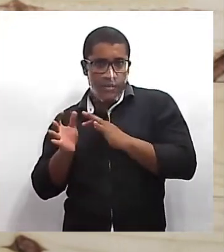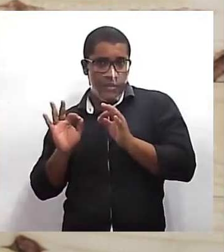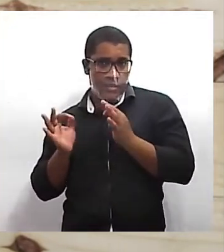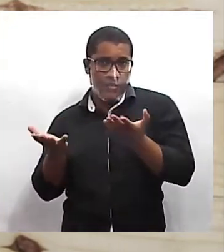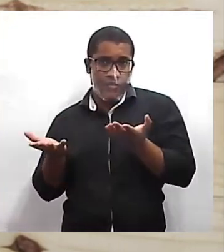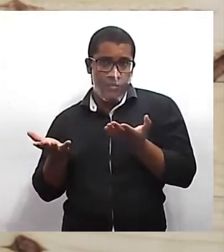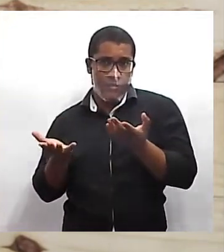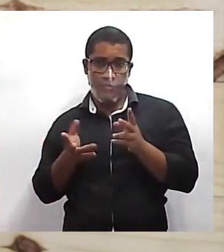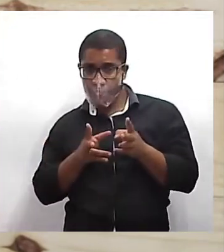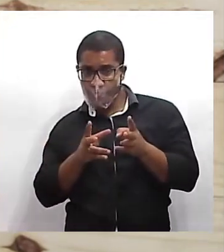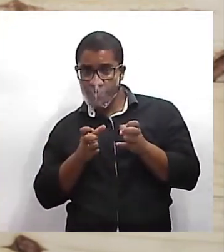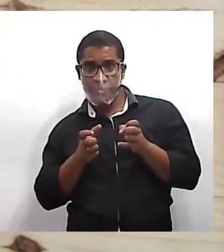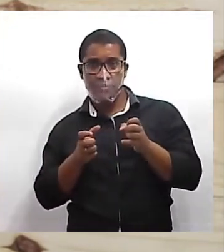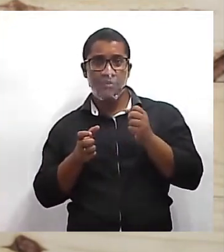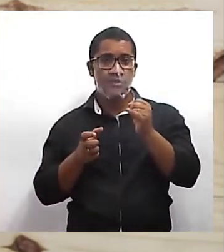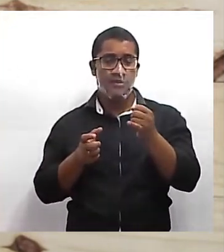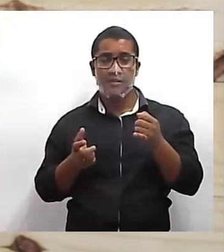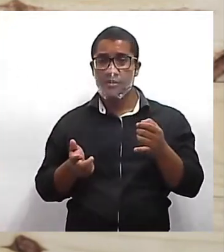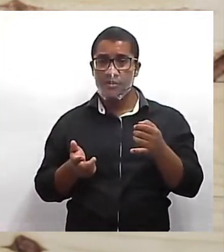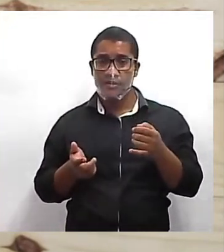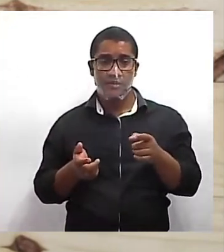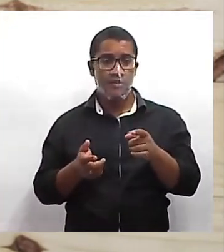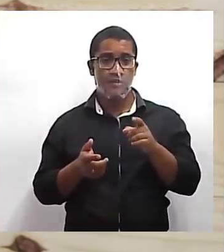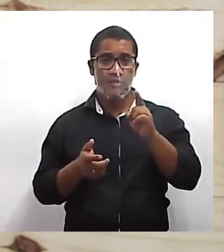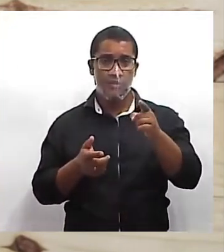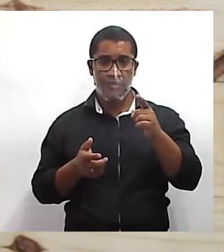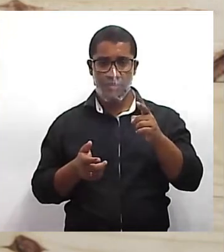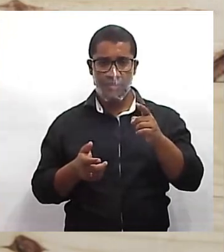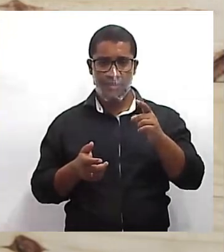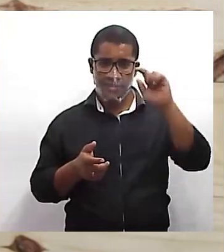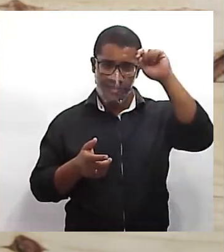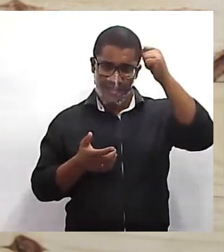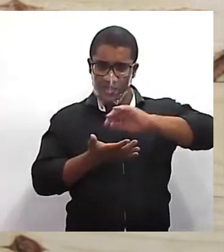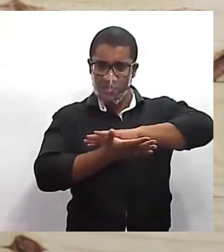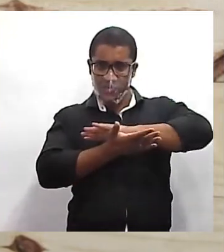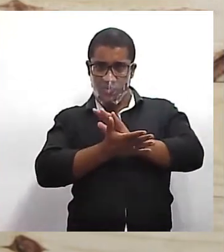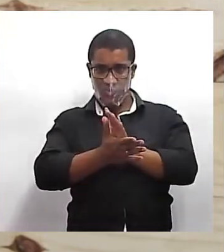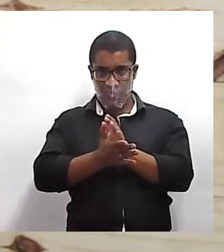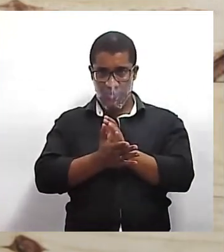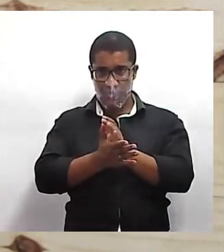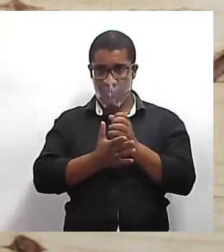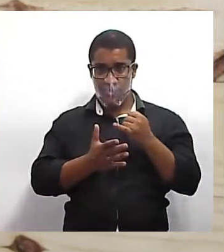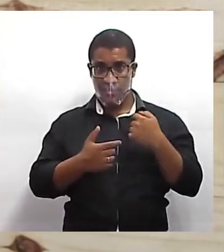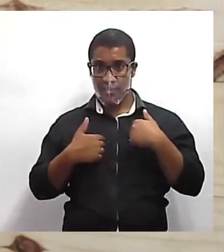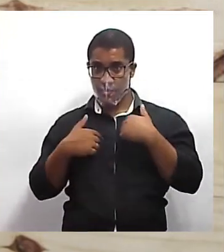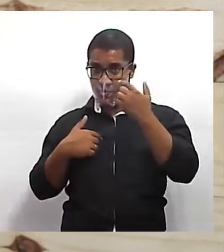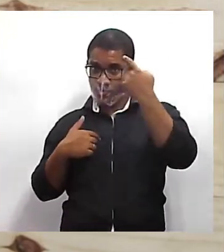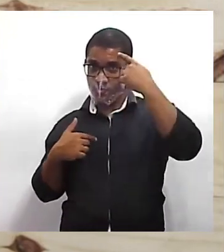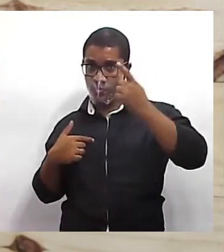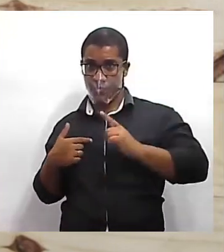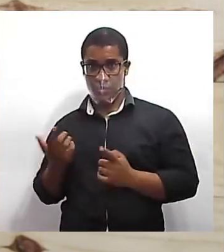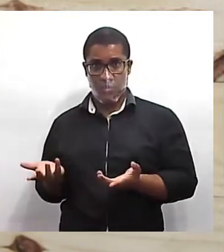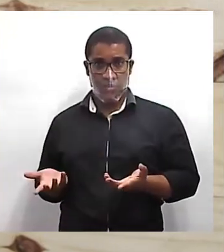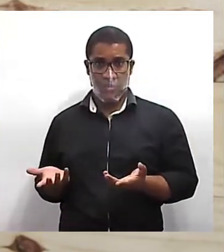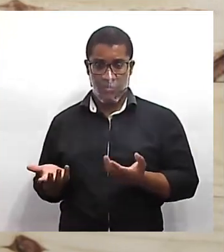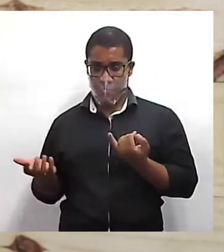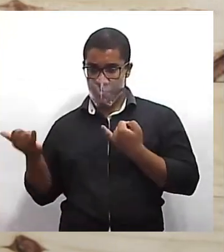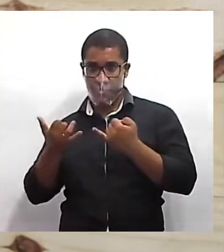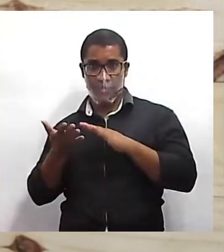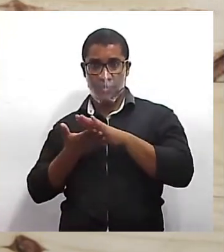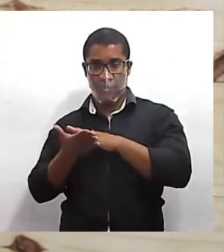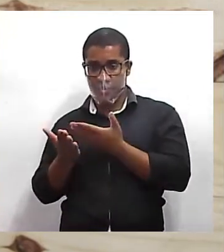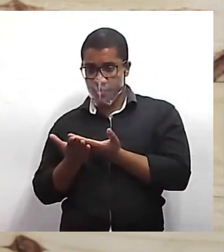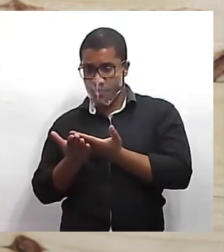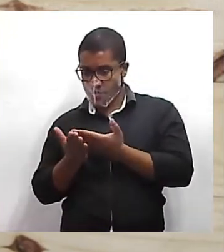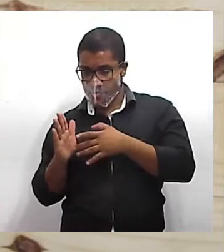perceber se eu estou sendo vítima de uma situação de racismo, se eu não tenho o conhecimento legal, o conhecimento apropriado